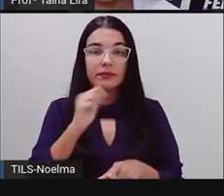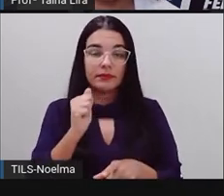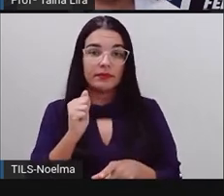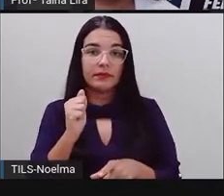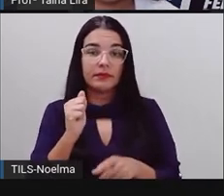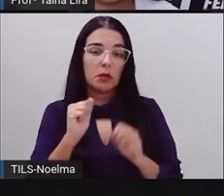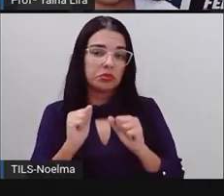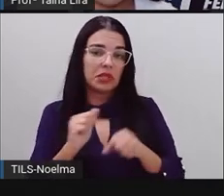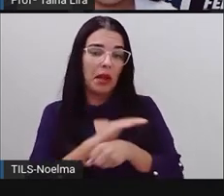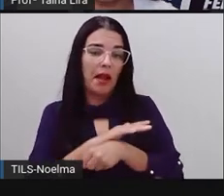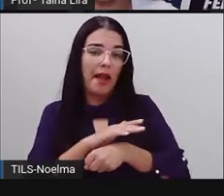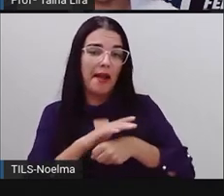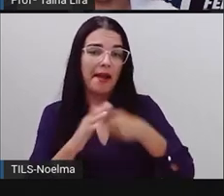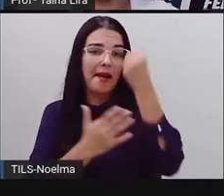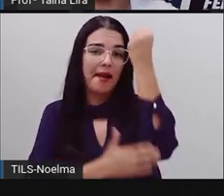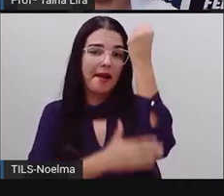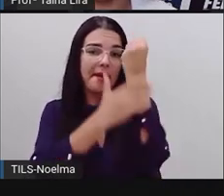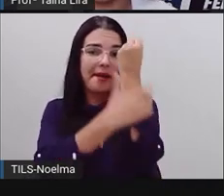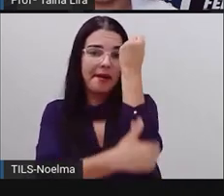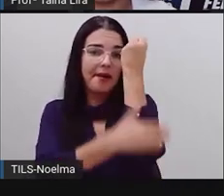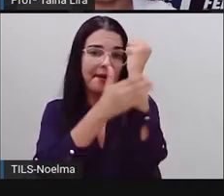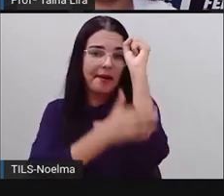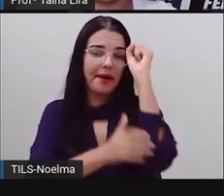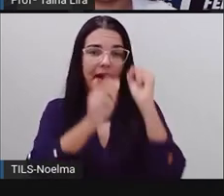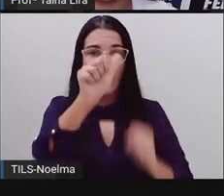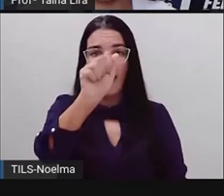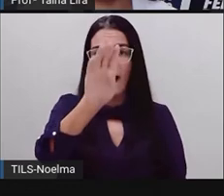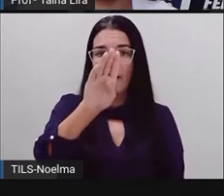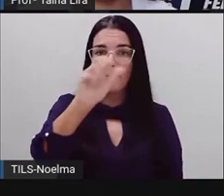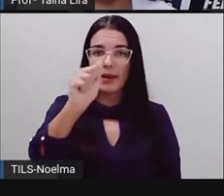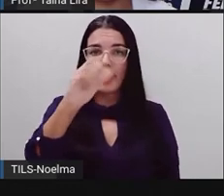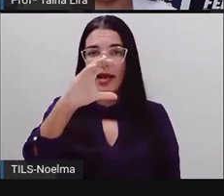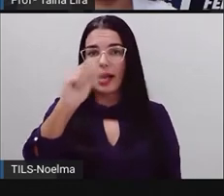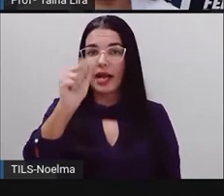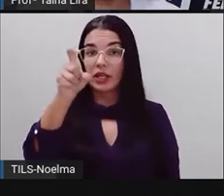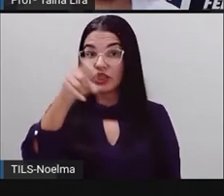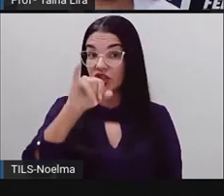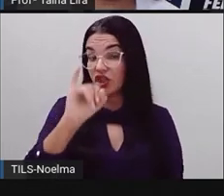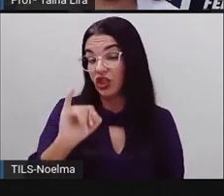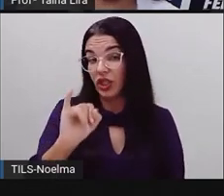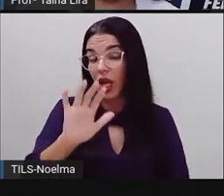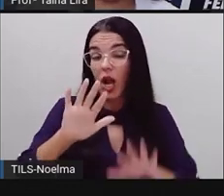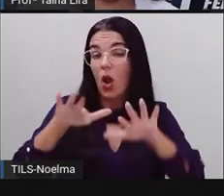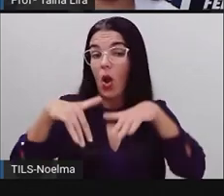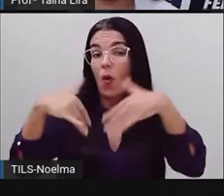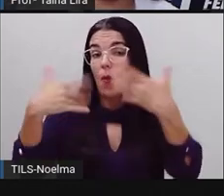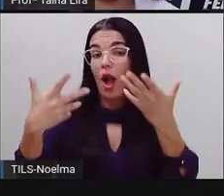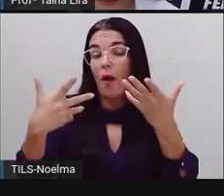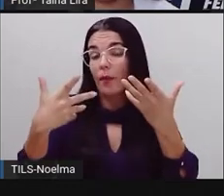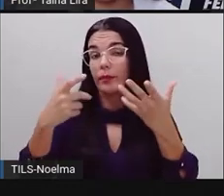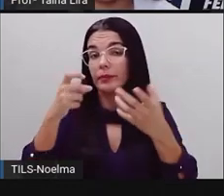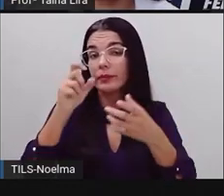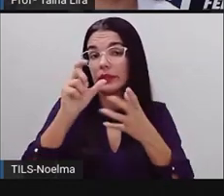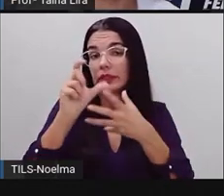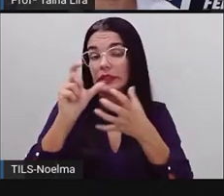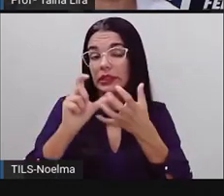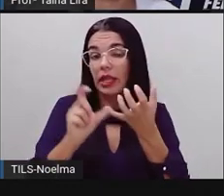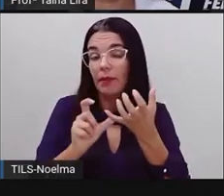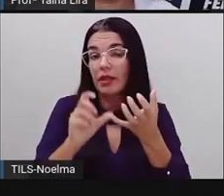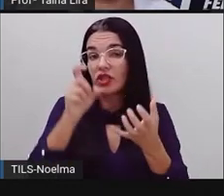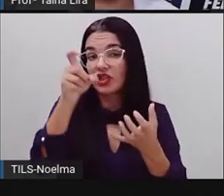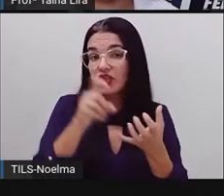verdade se fosse aqui abacaxi abacaxi Qual é a sílaba mais forte é oxe